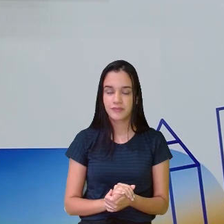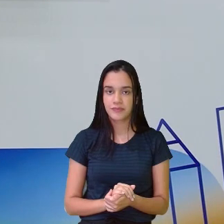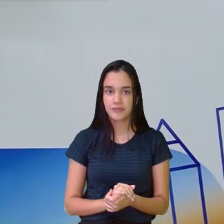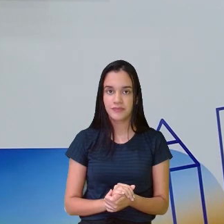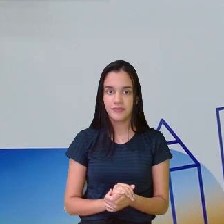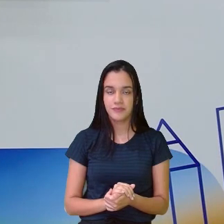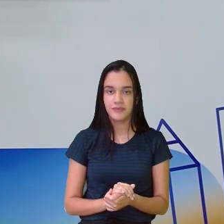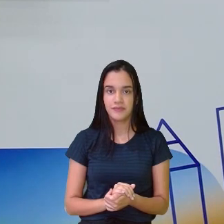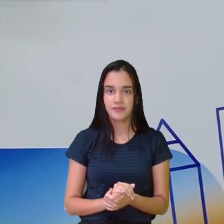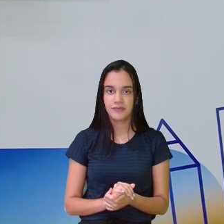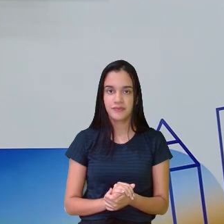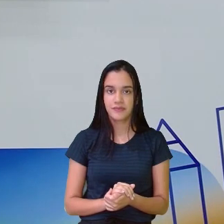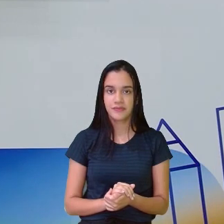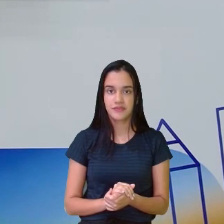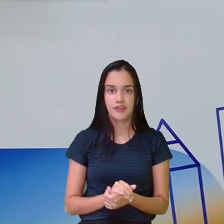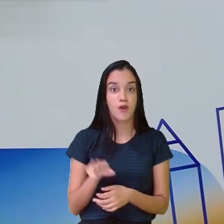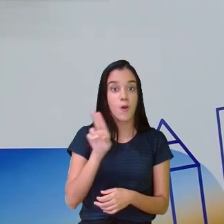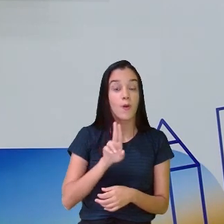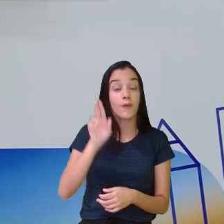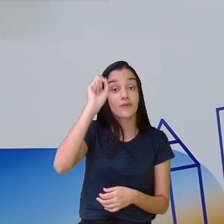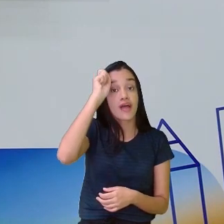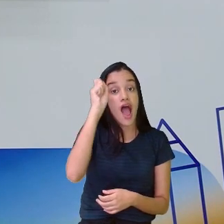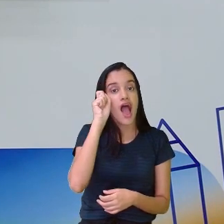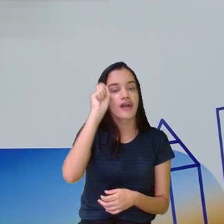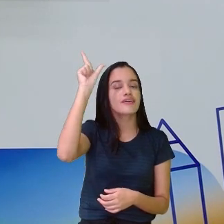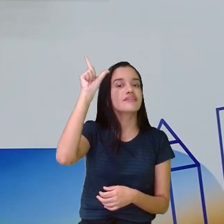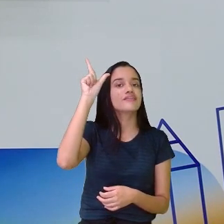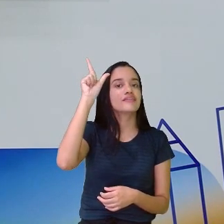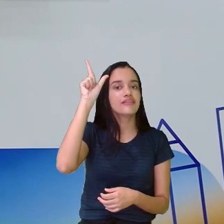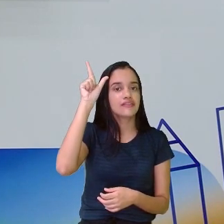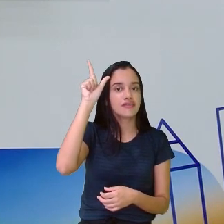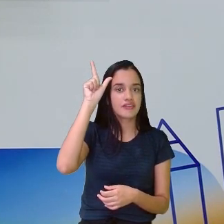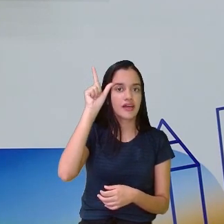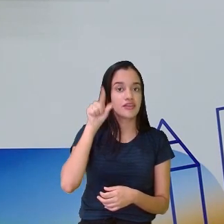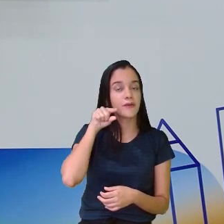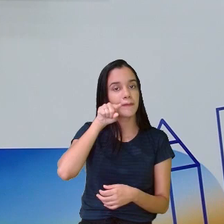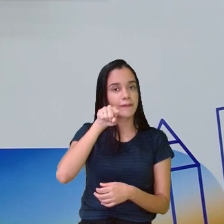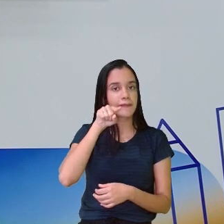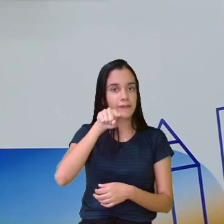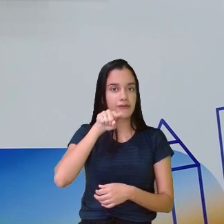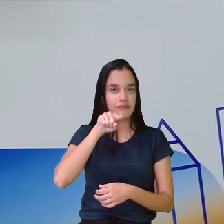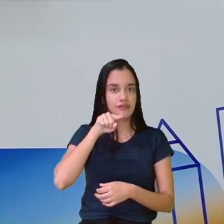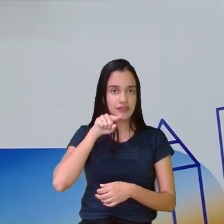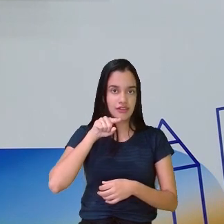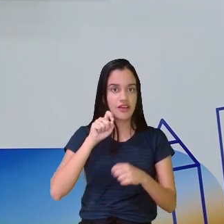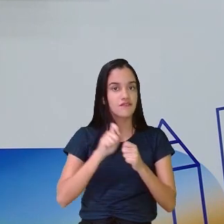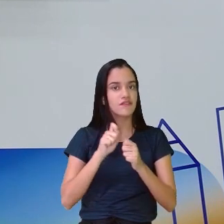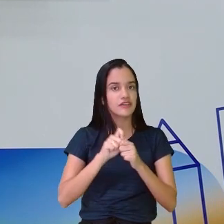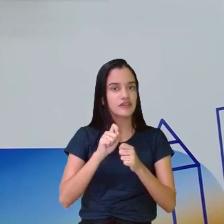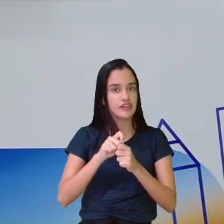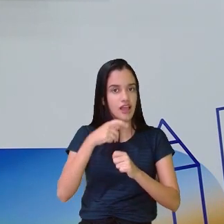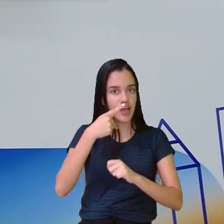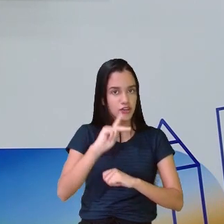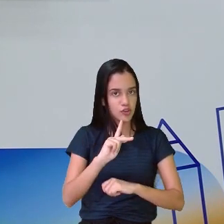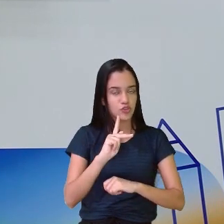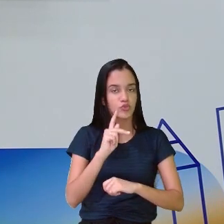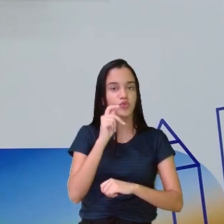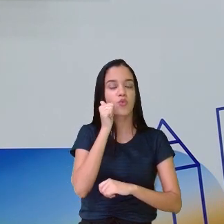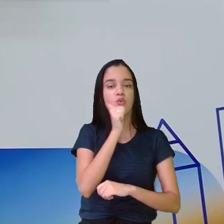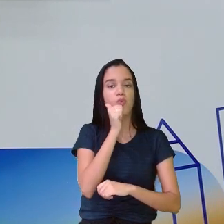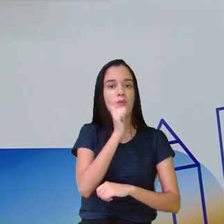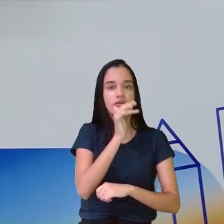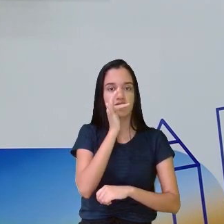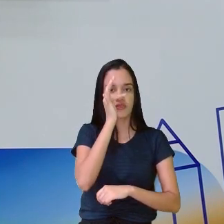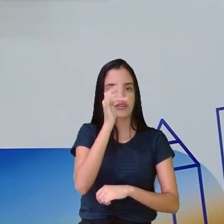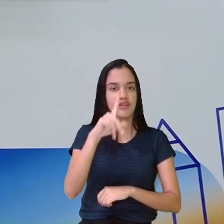E aí, ó. Usa a criatividade para você fazer a sua comadre florzinha. Tenho